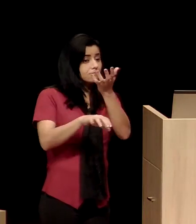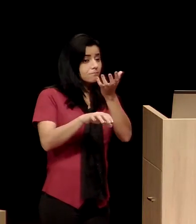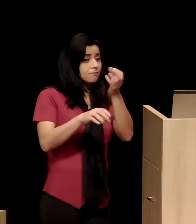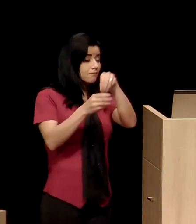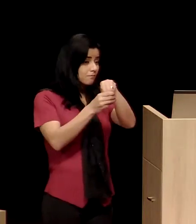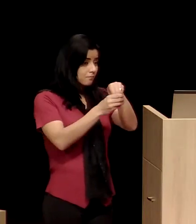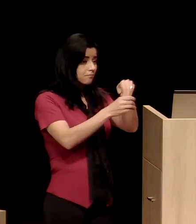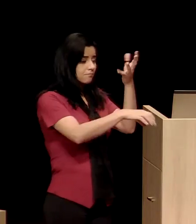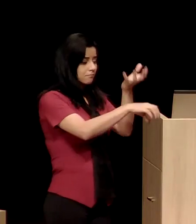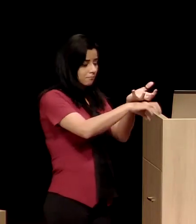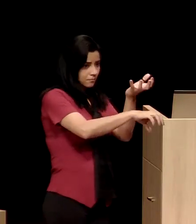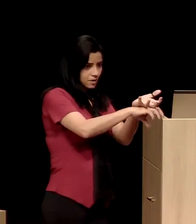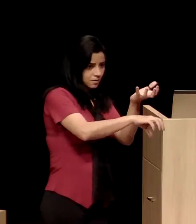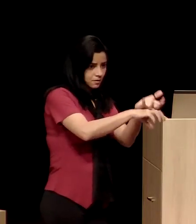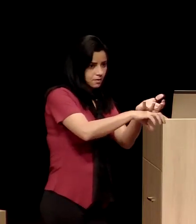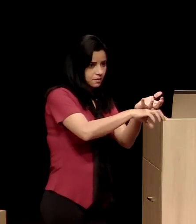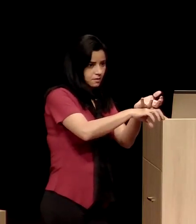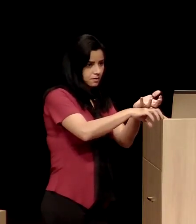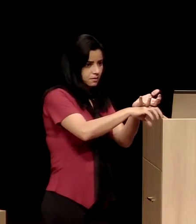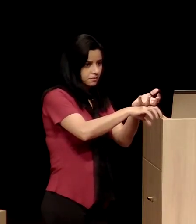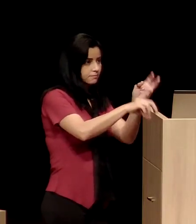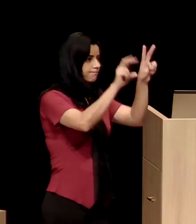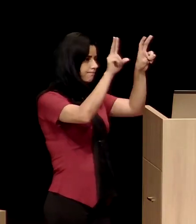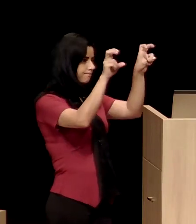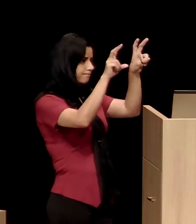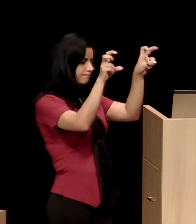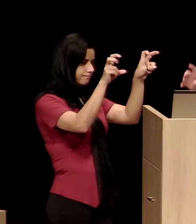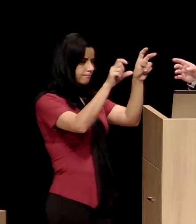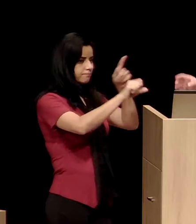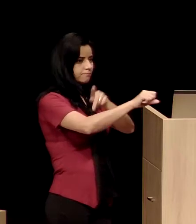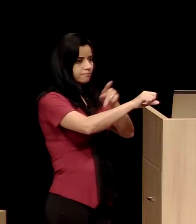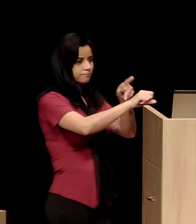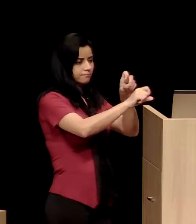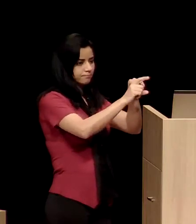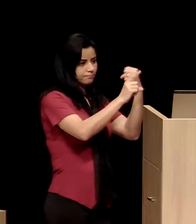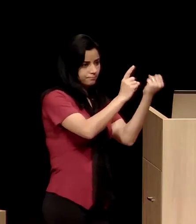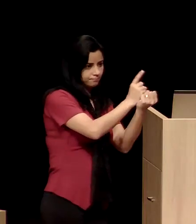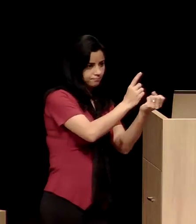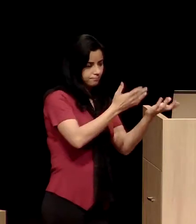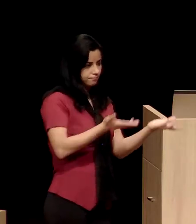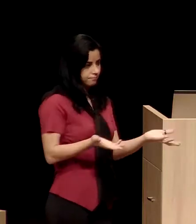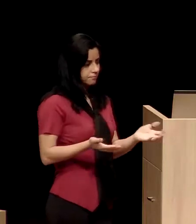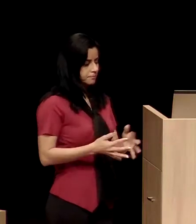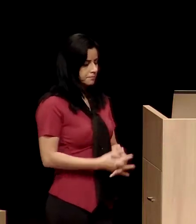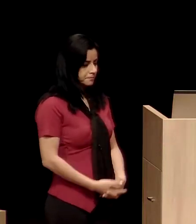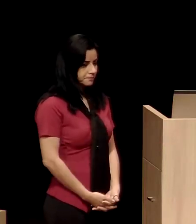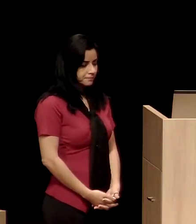disciplina acadêmica chamada de pedagogia social. And in addition,